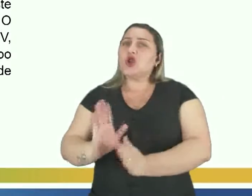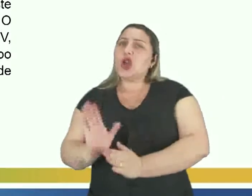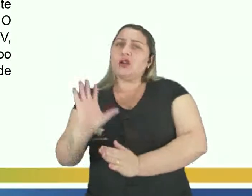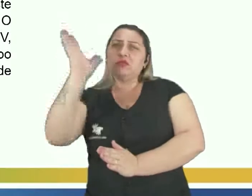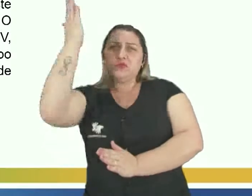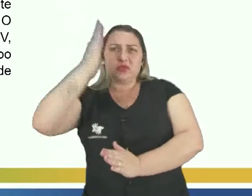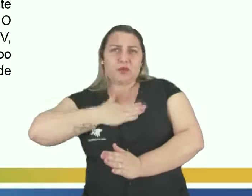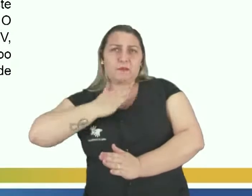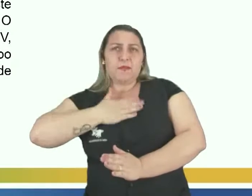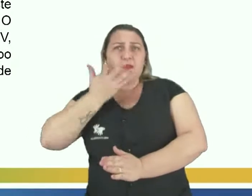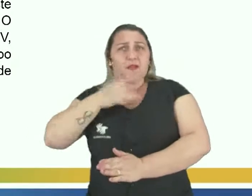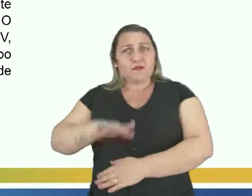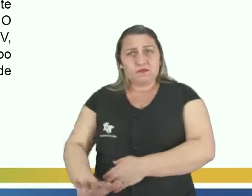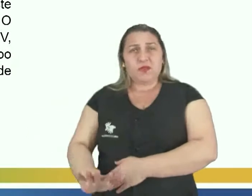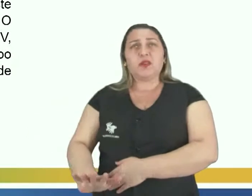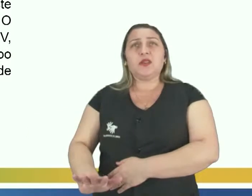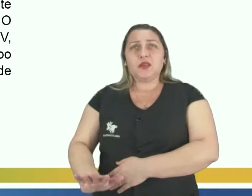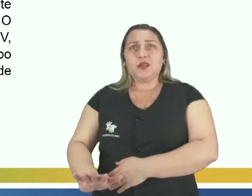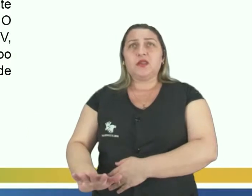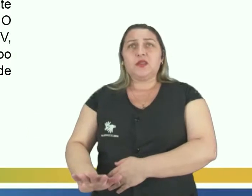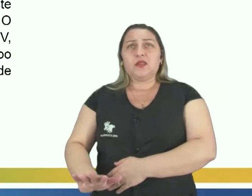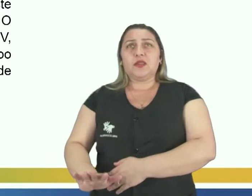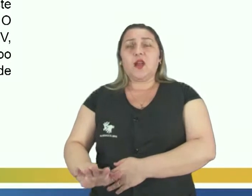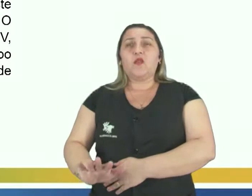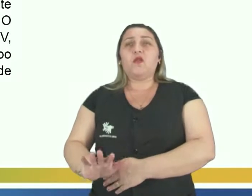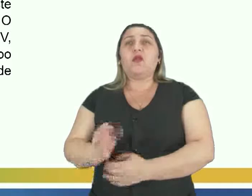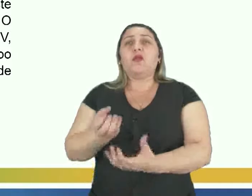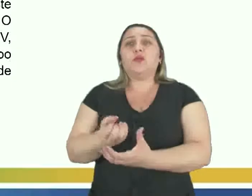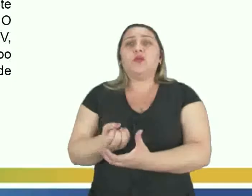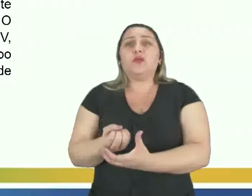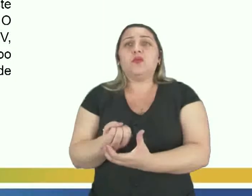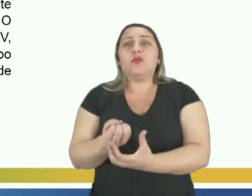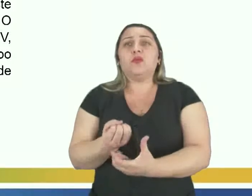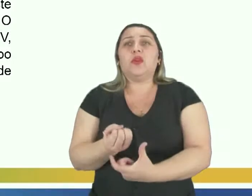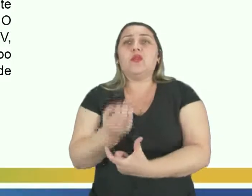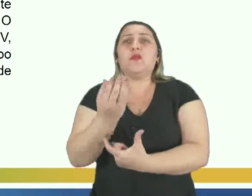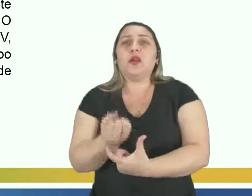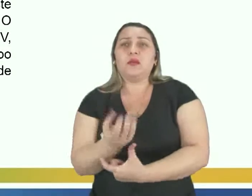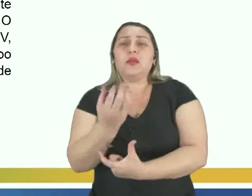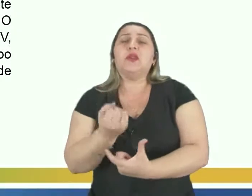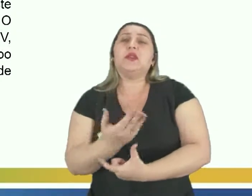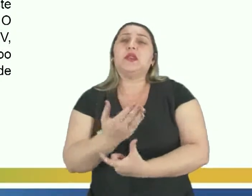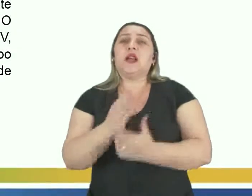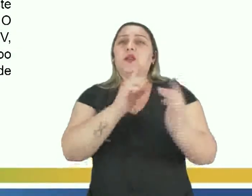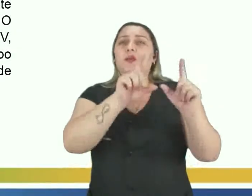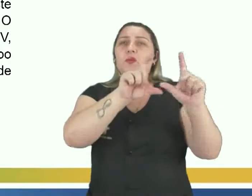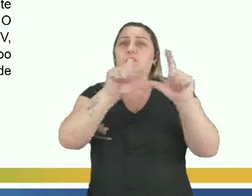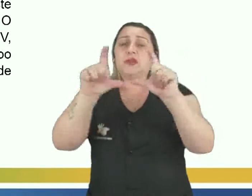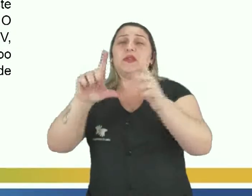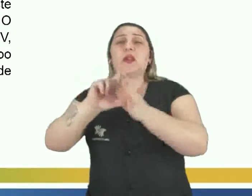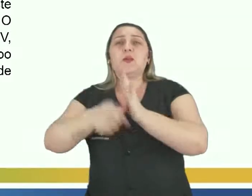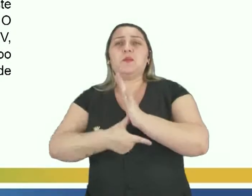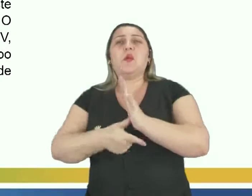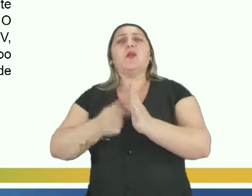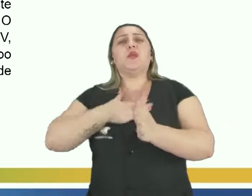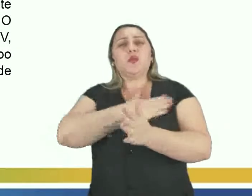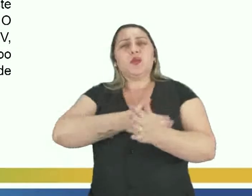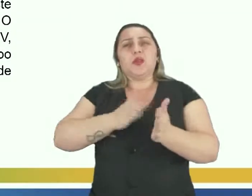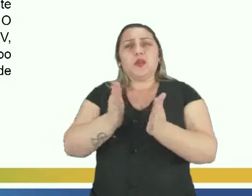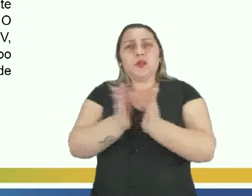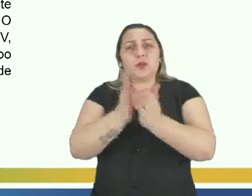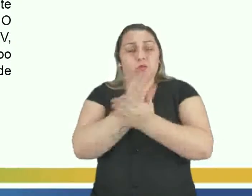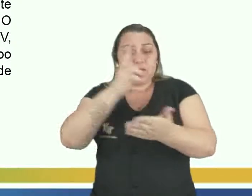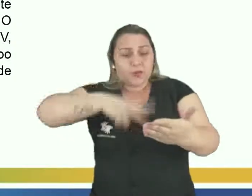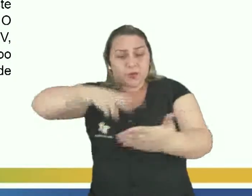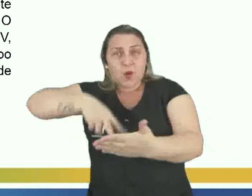aconteceu comigo em minha infância. Fui alfabetizado através dos quadrinhos e depois comecei a consumir livros.